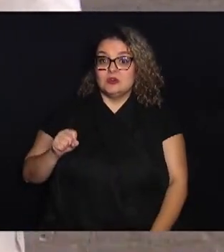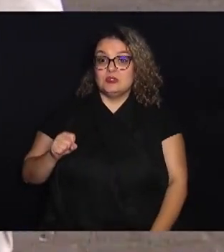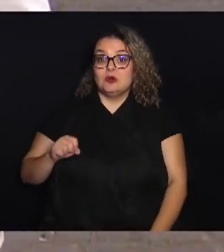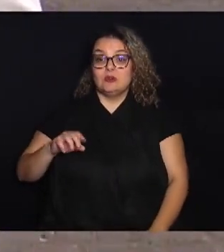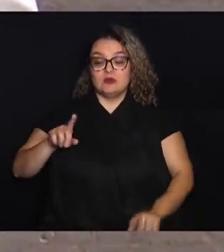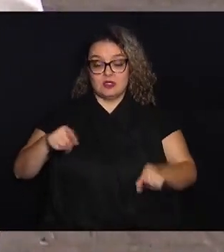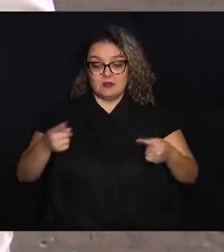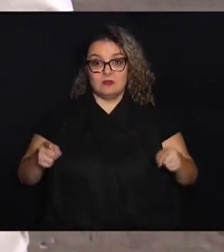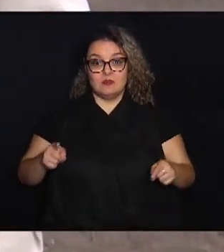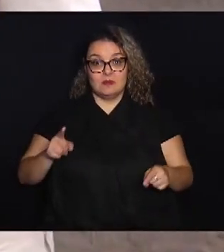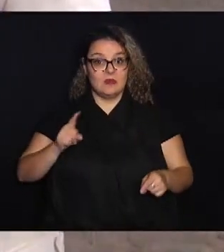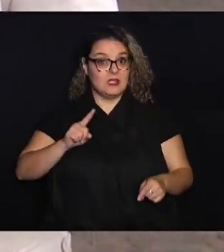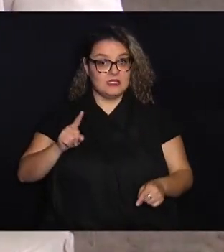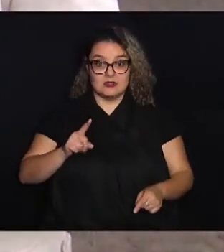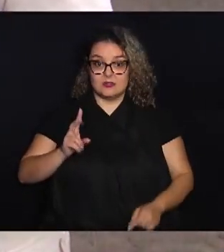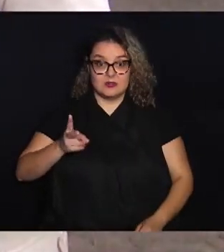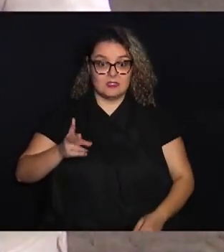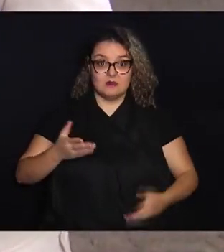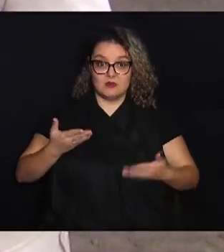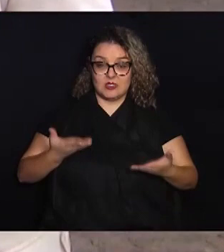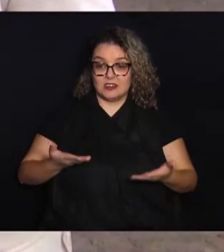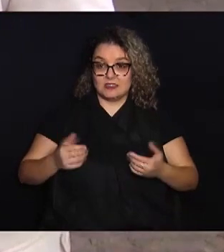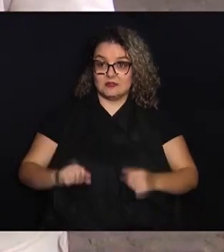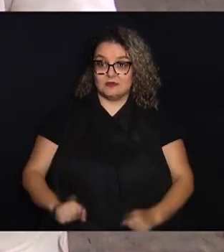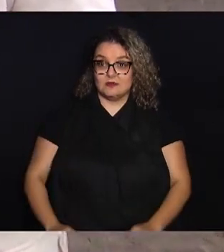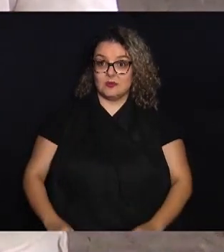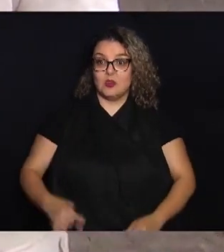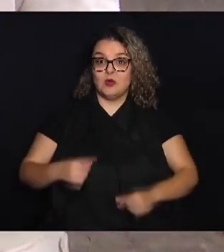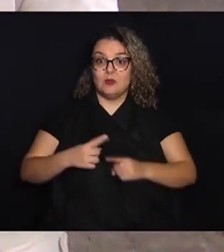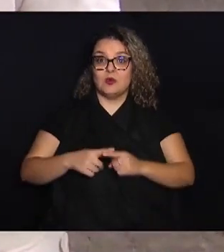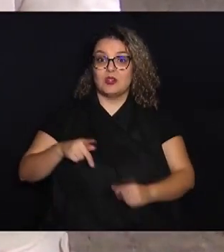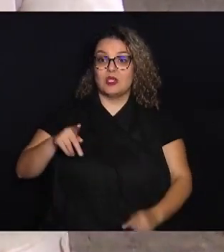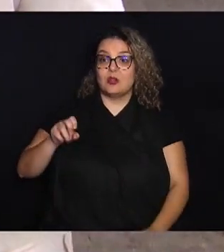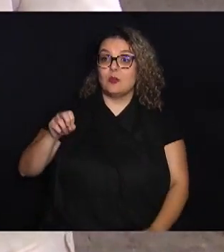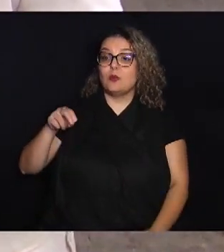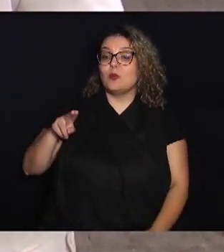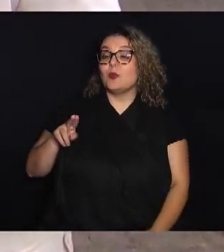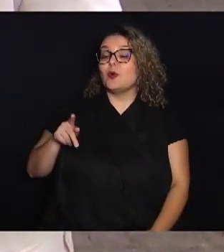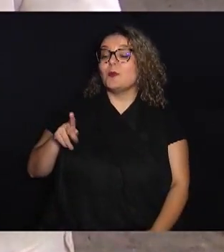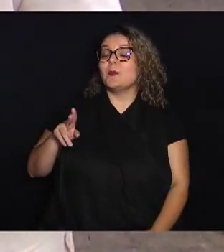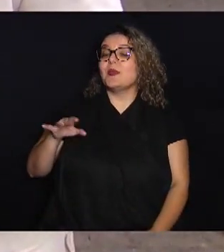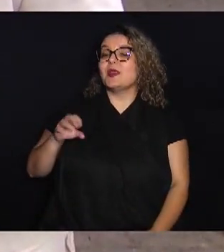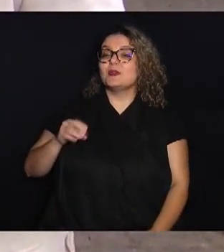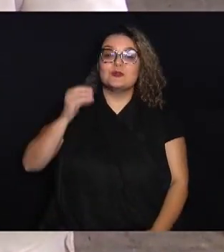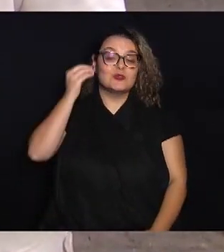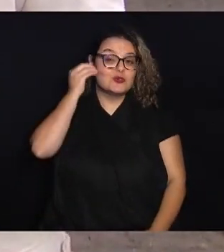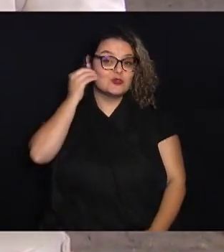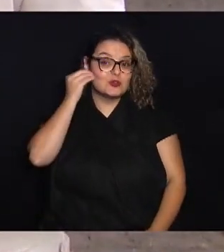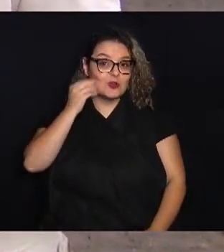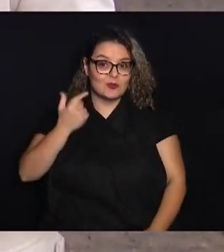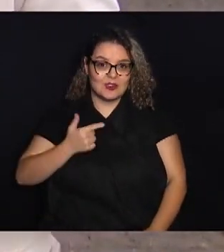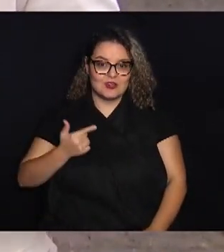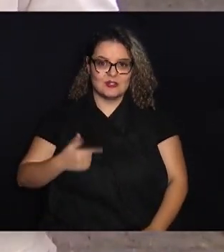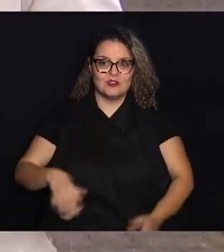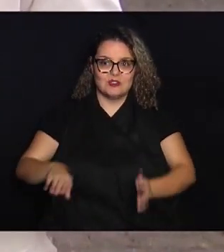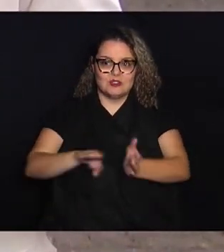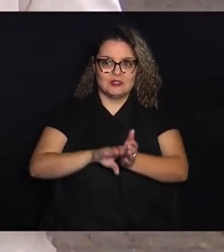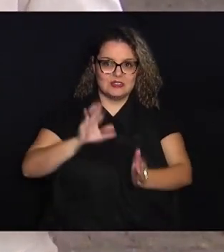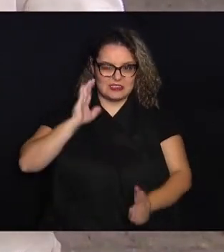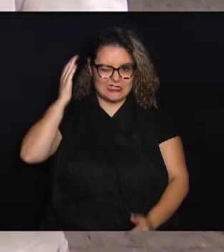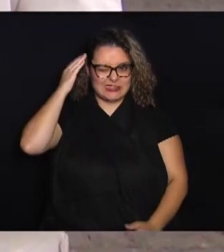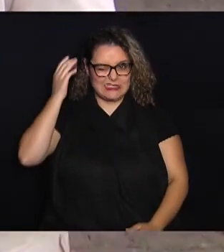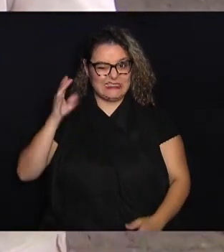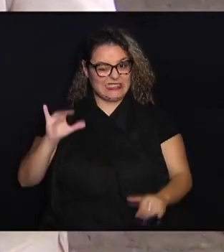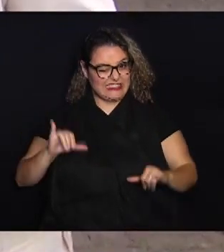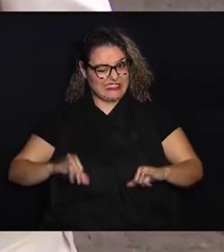sempre foi assim, porque o maestro, ele era um pupilo de Dom Pedro II e quando veio a República, ele sofreu uma certa